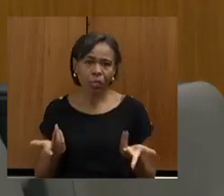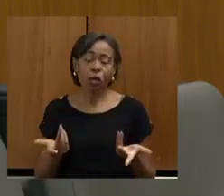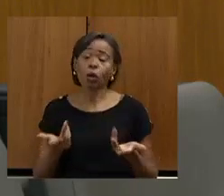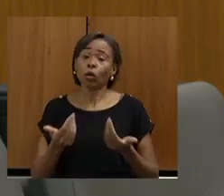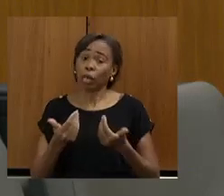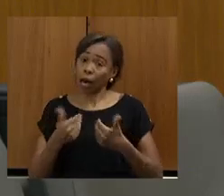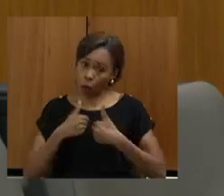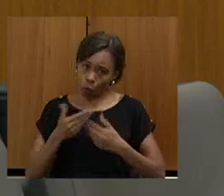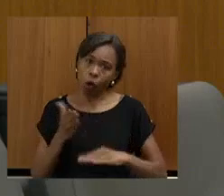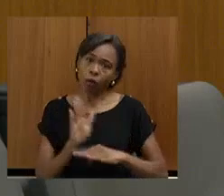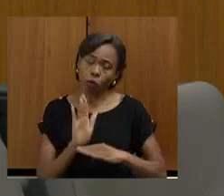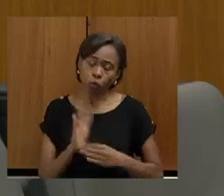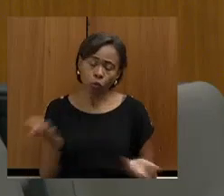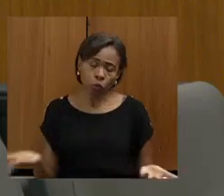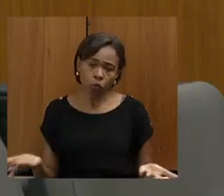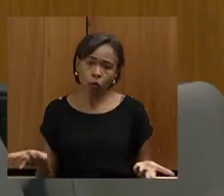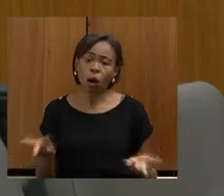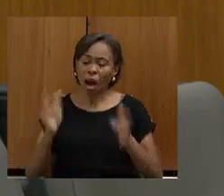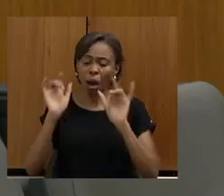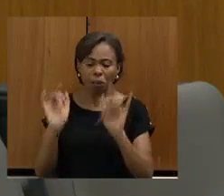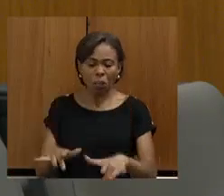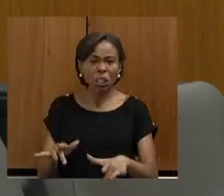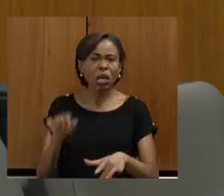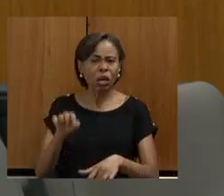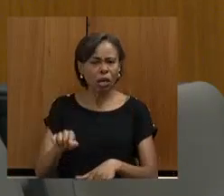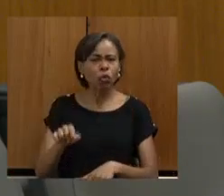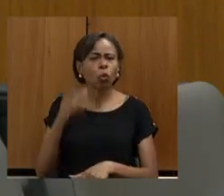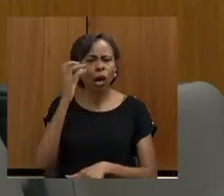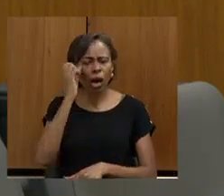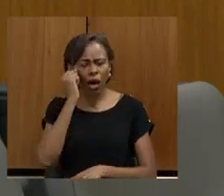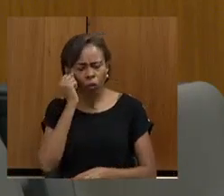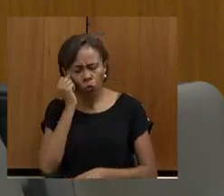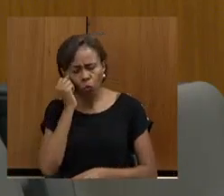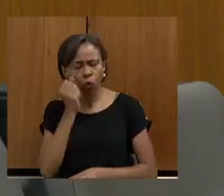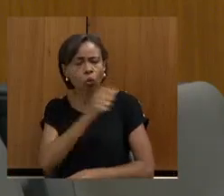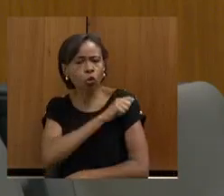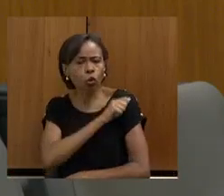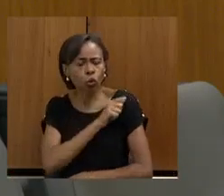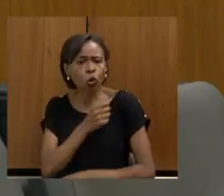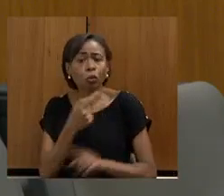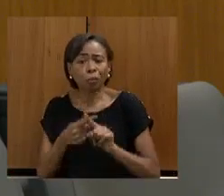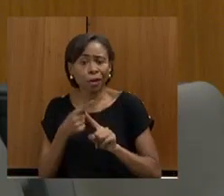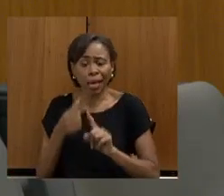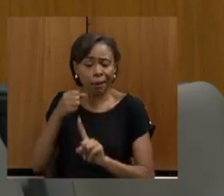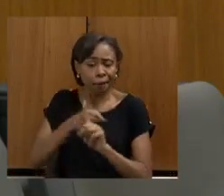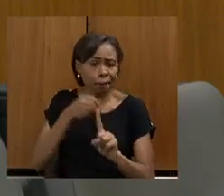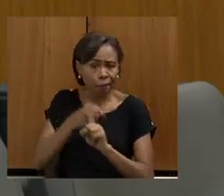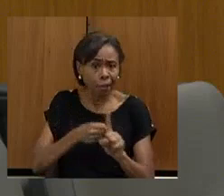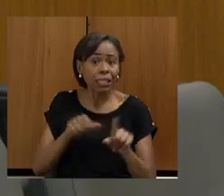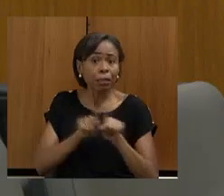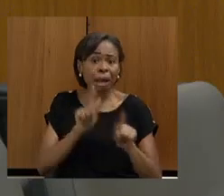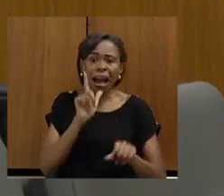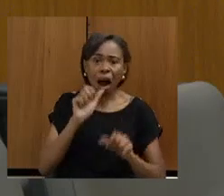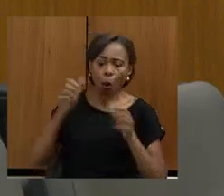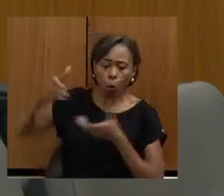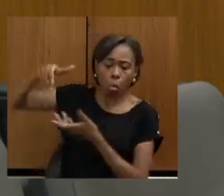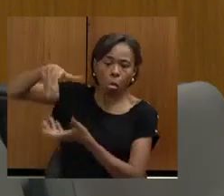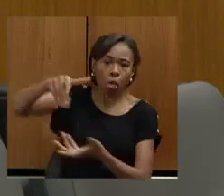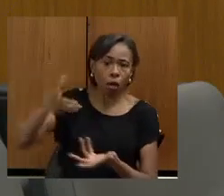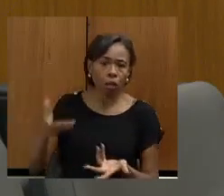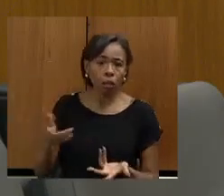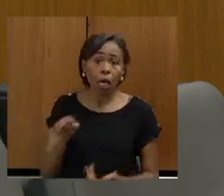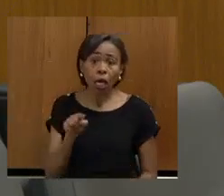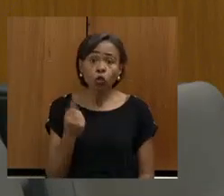abandono do menor na sala de aula dormindo após ter sido agredido e, em seguida, molhado. Ele ficou sozinho,